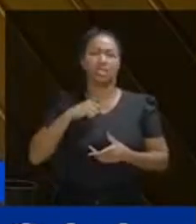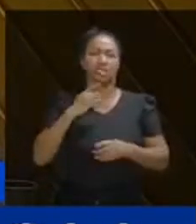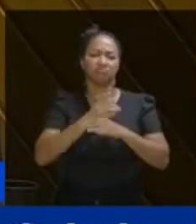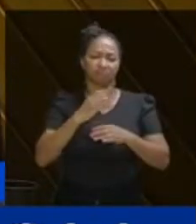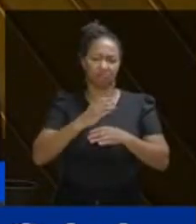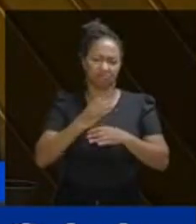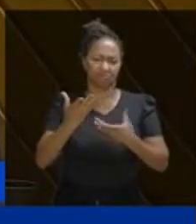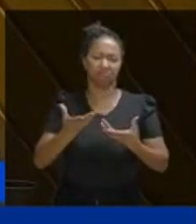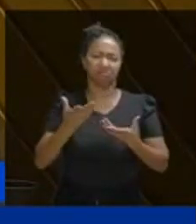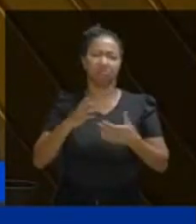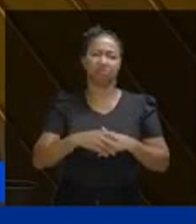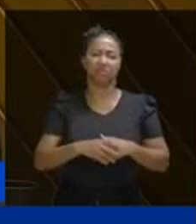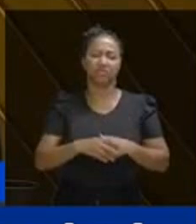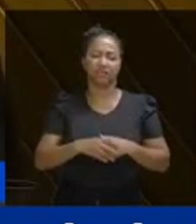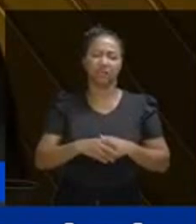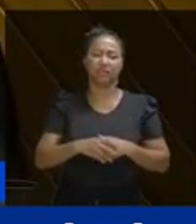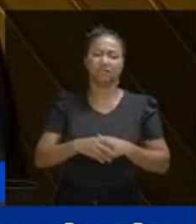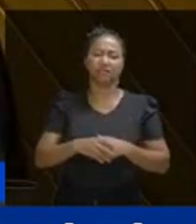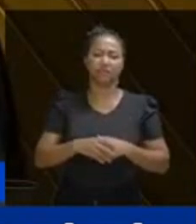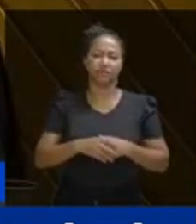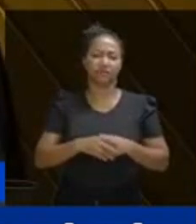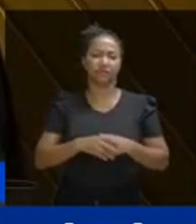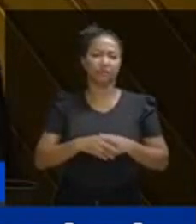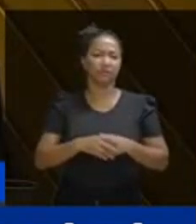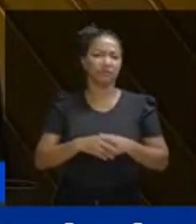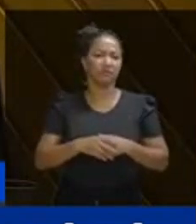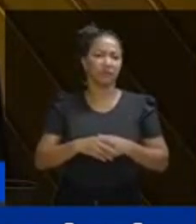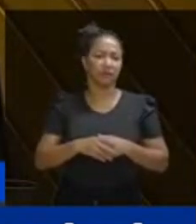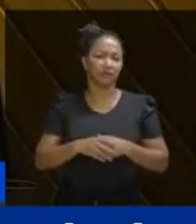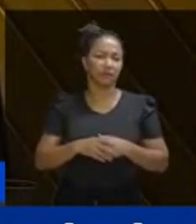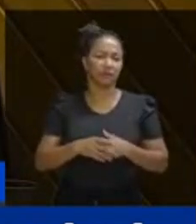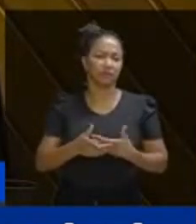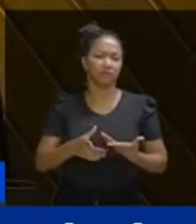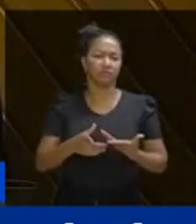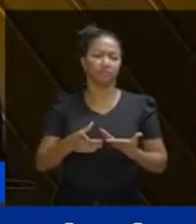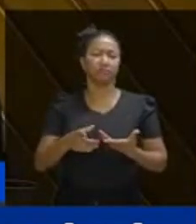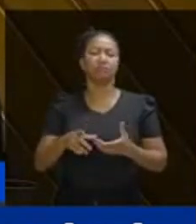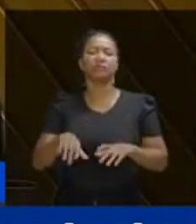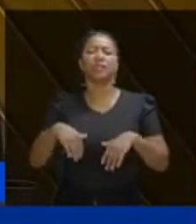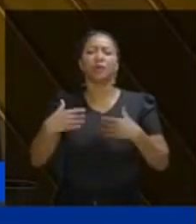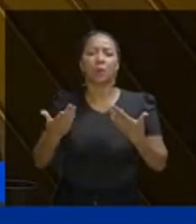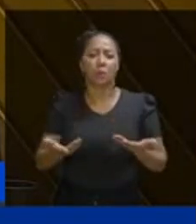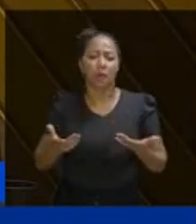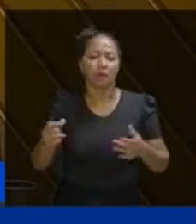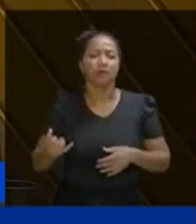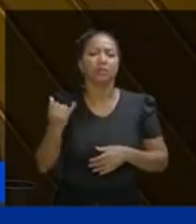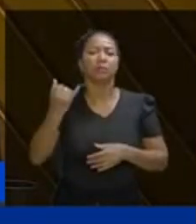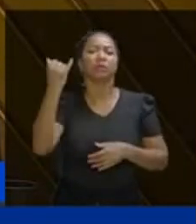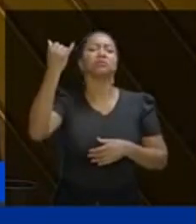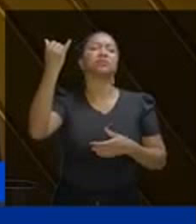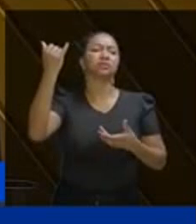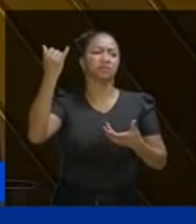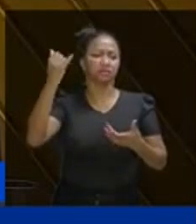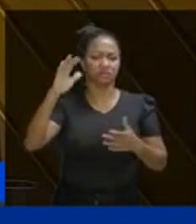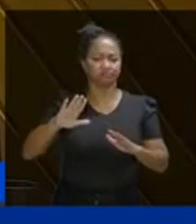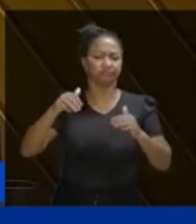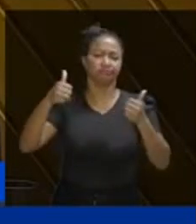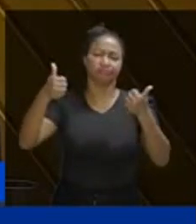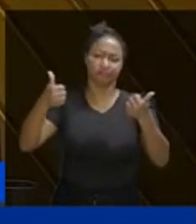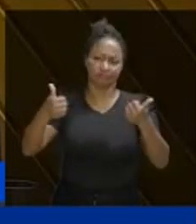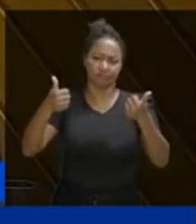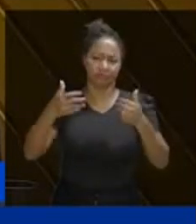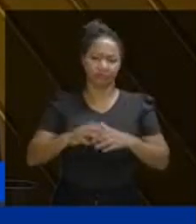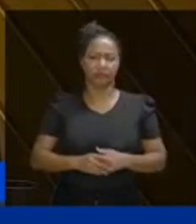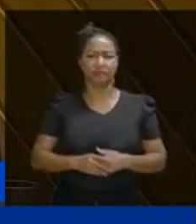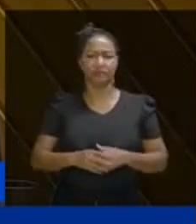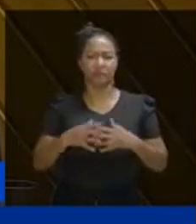normas constitucionais, se aplica normalmente a técnica de ponderação de valores. Qual o valor que vai prevalecer,